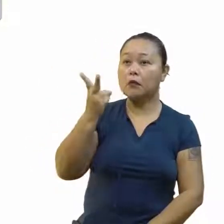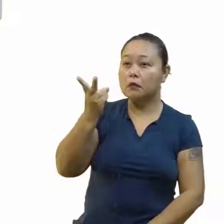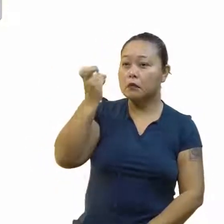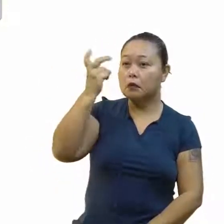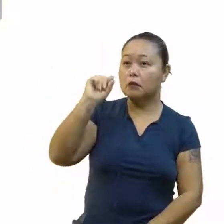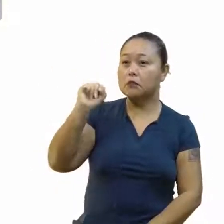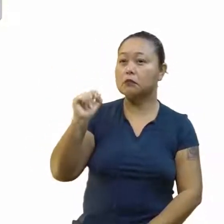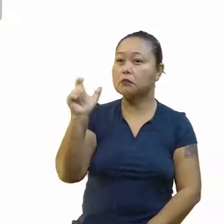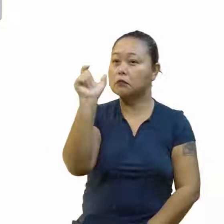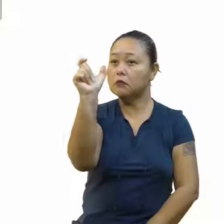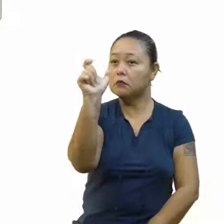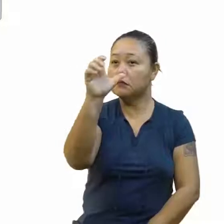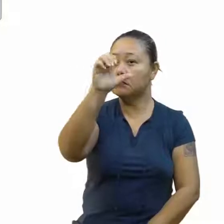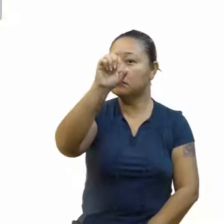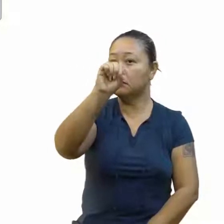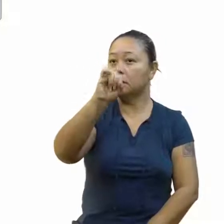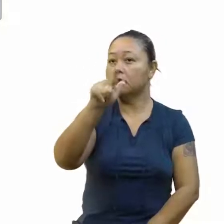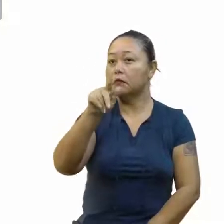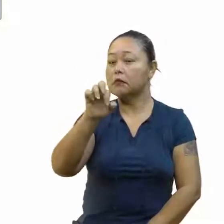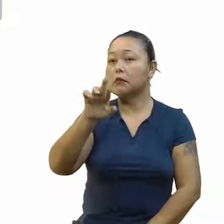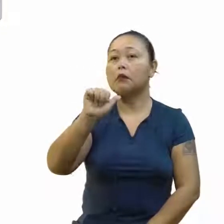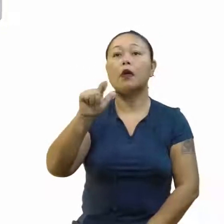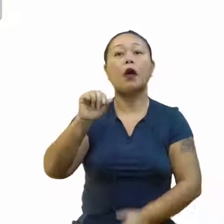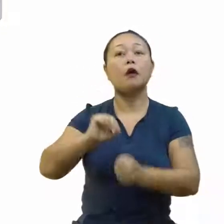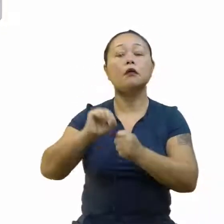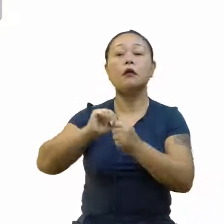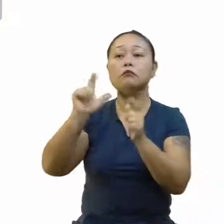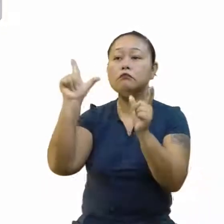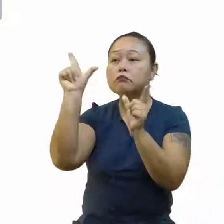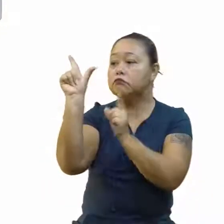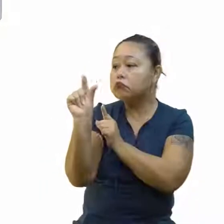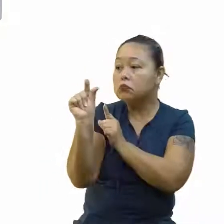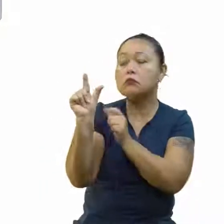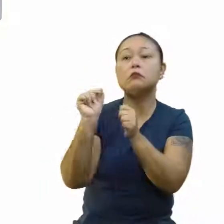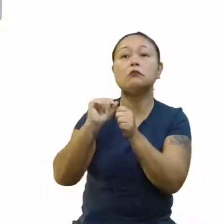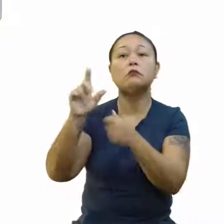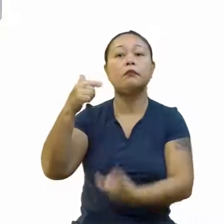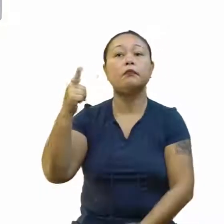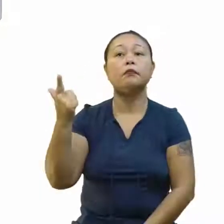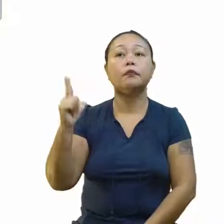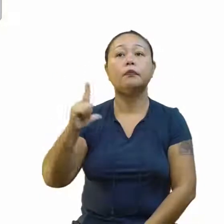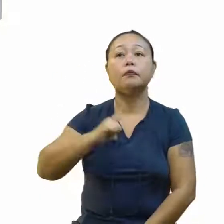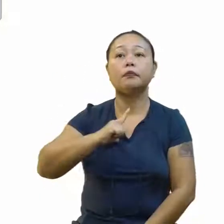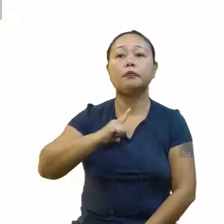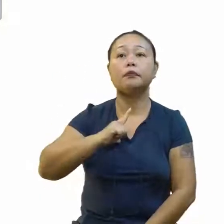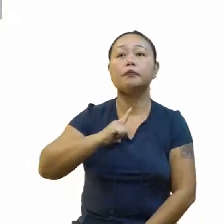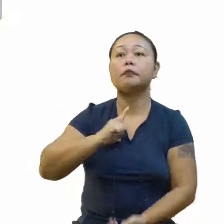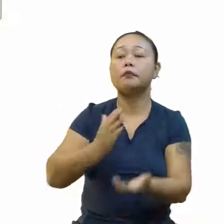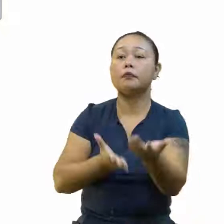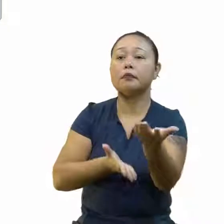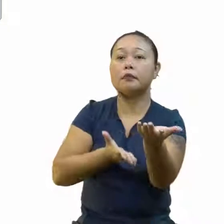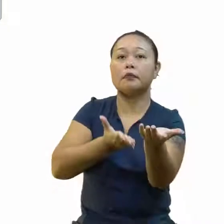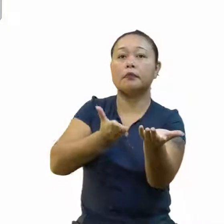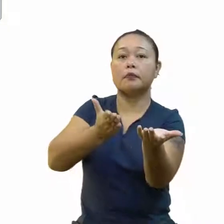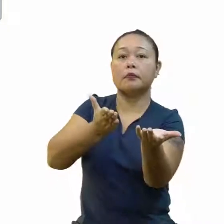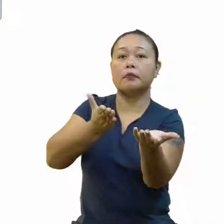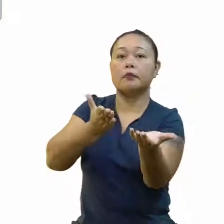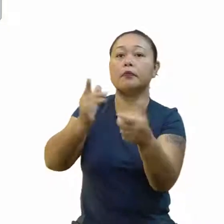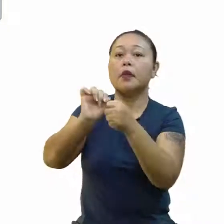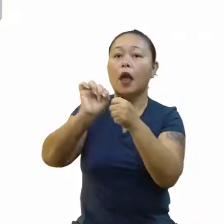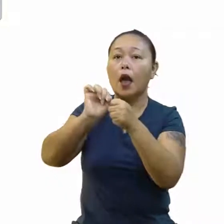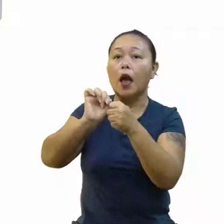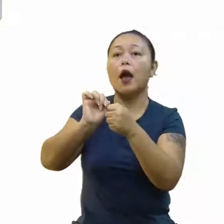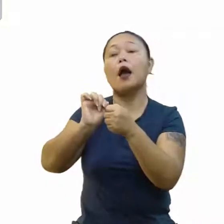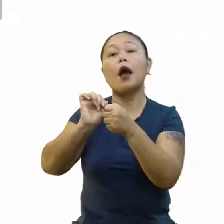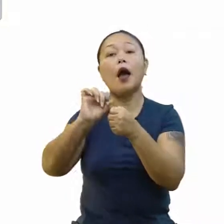pesquisar, né, a abreviação de hipertensão arterial. E aí nós temos a hipertensão arterial sistólica e